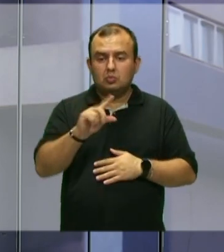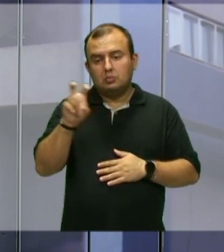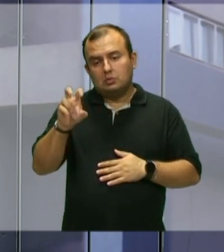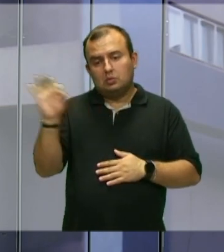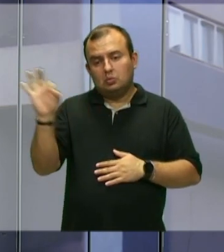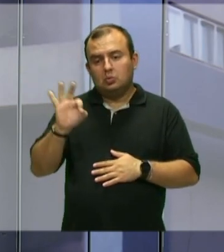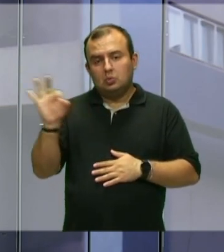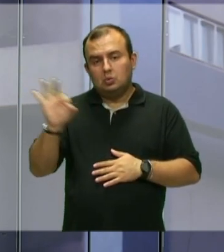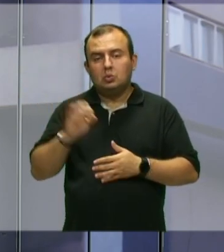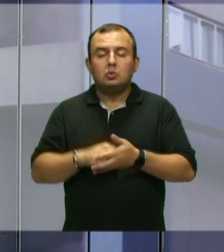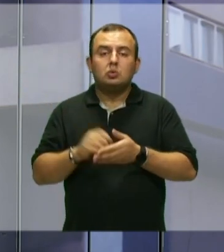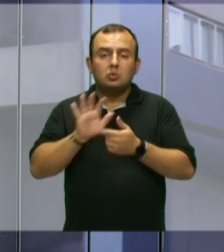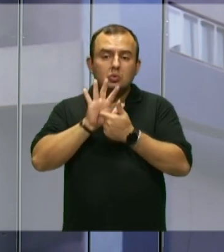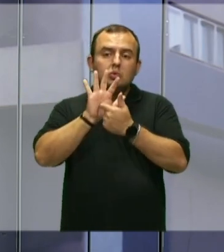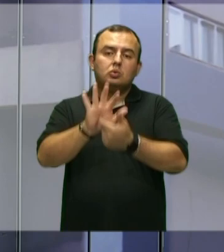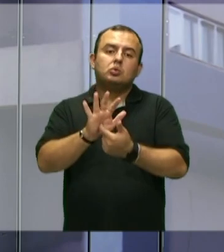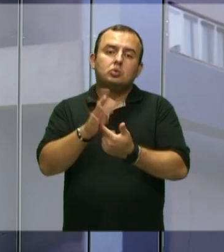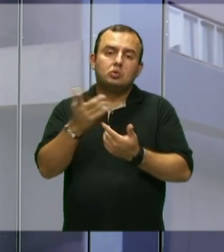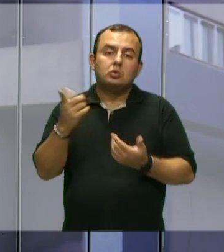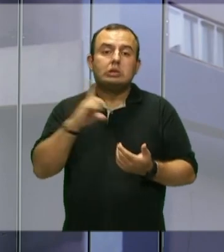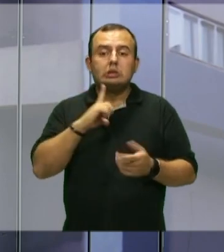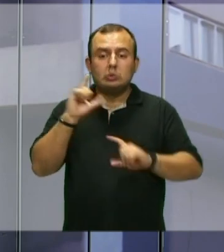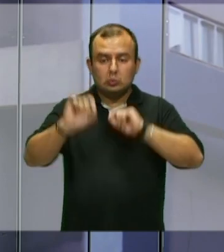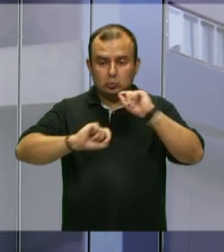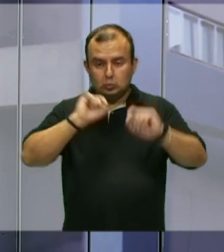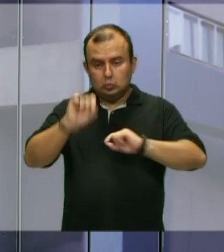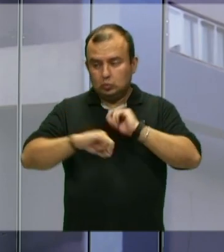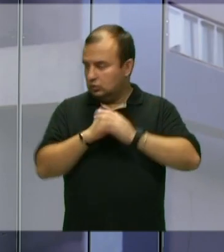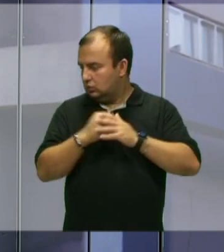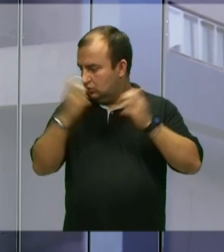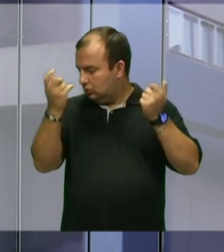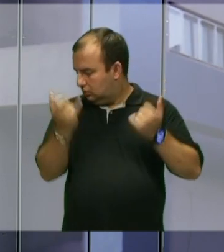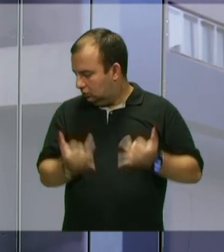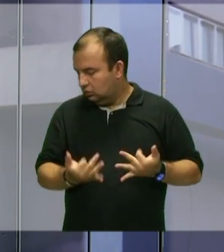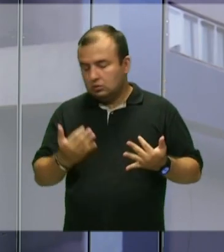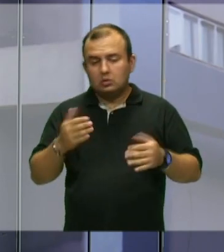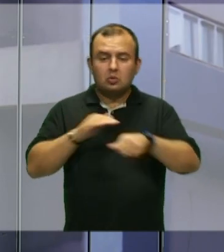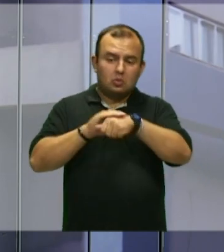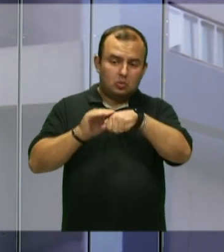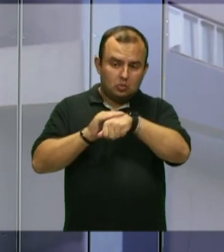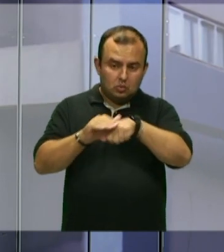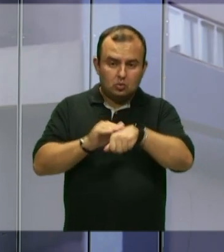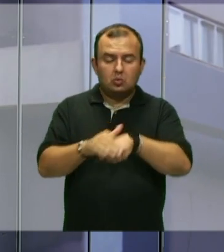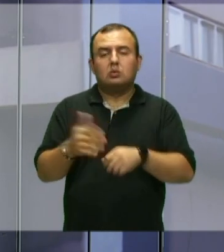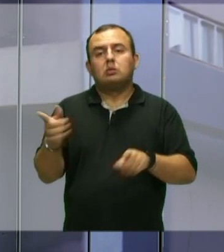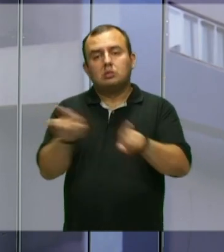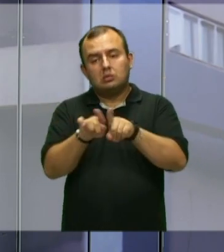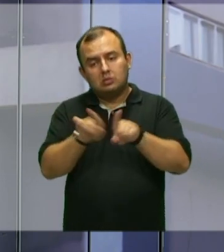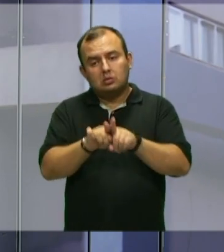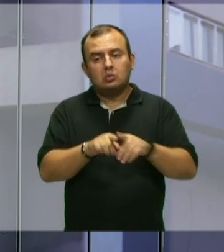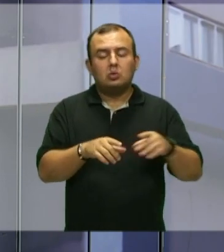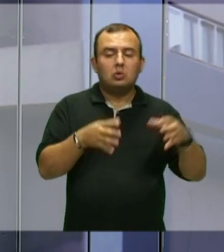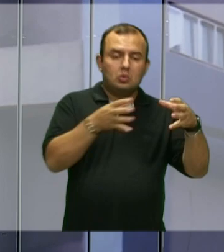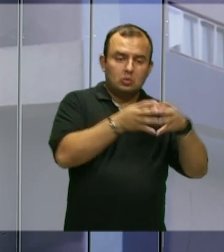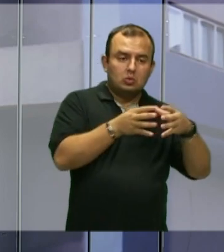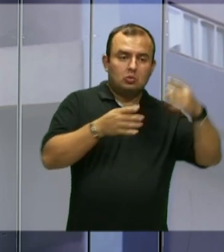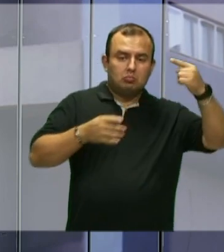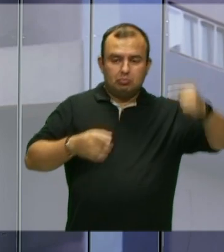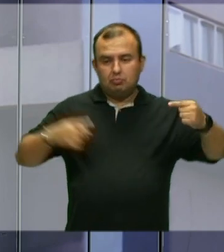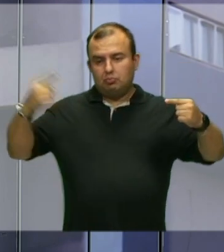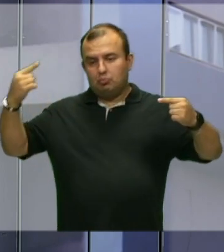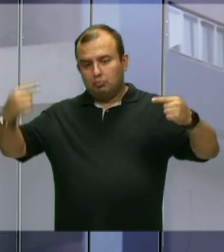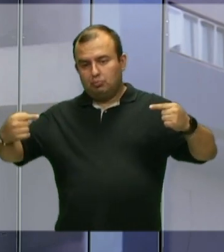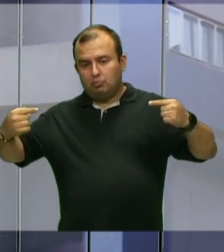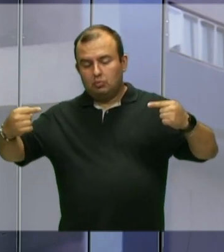E diante o exposto, vim tratando e conversando, tanto com a bancada de oposição quanto a de situação, para que a